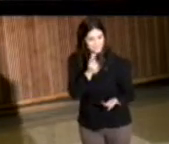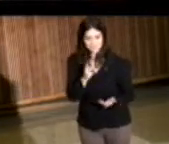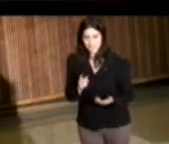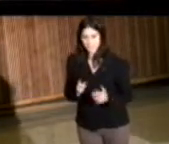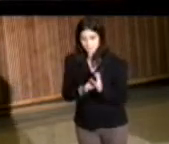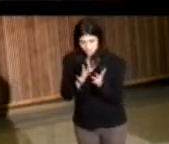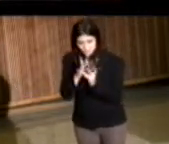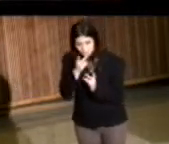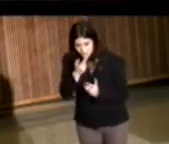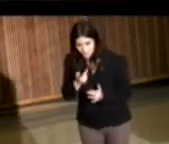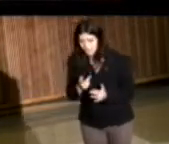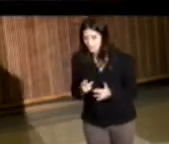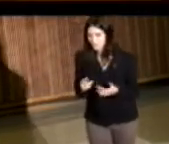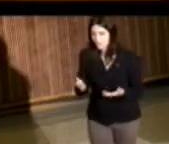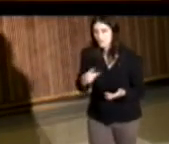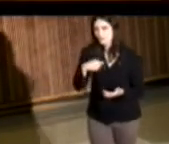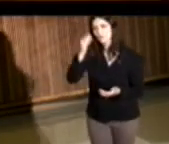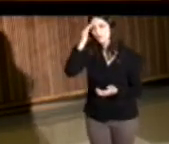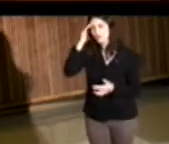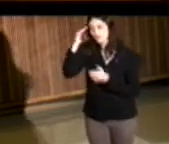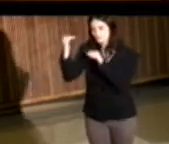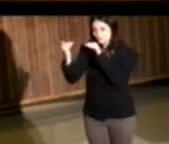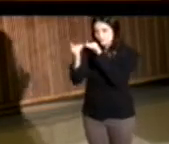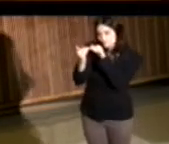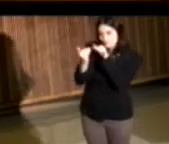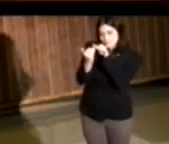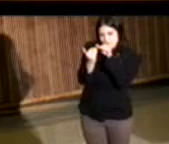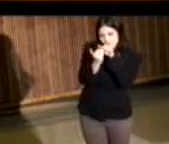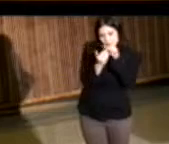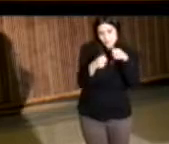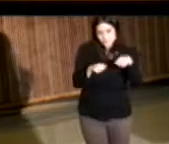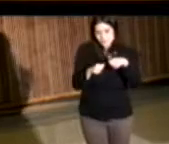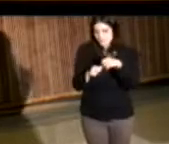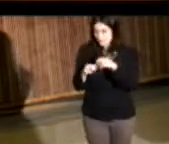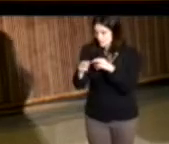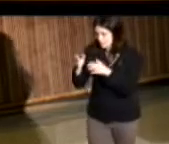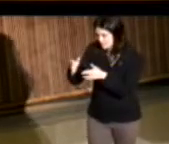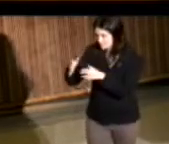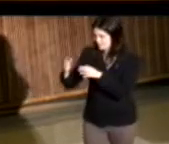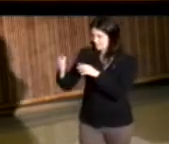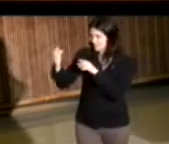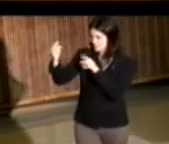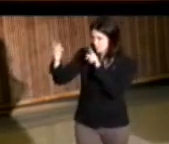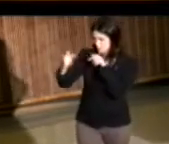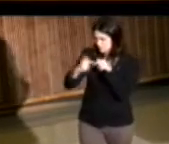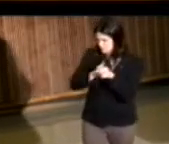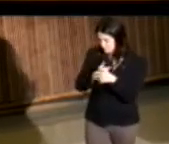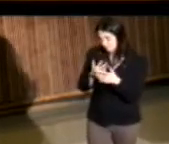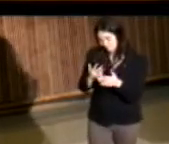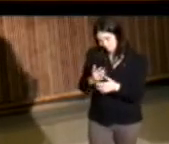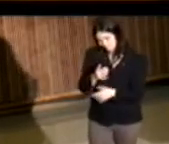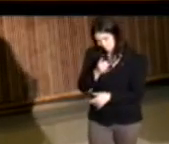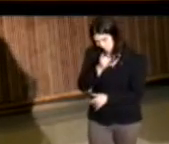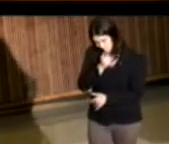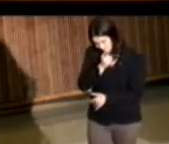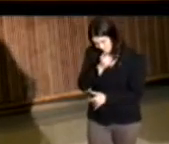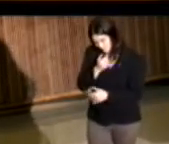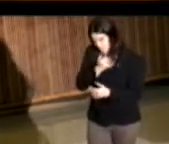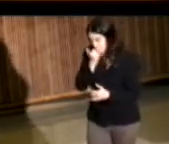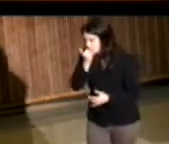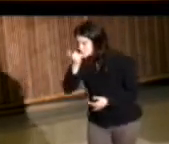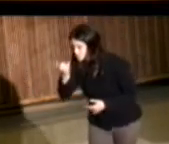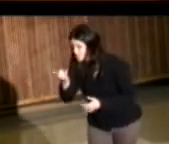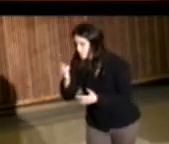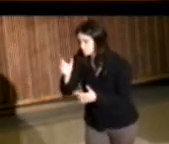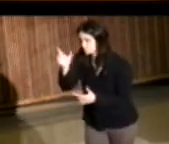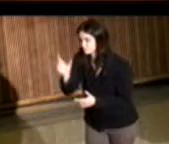acabada. O menino foi liberto, ele foi internado, ele saiu, ele não usa mais. Não foi isso que a gente